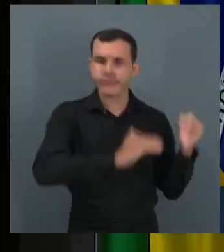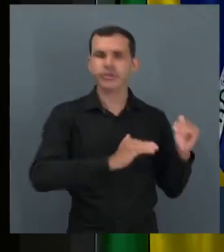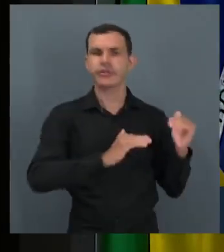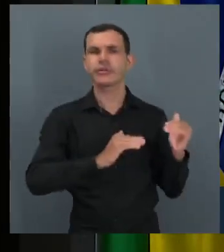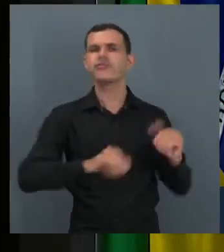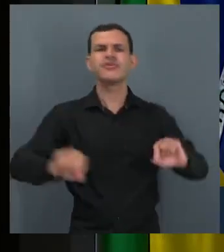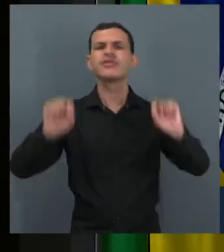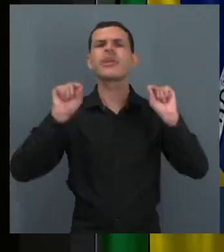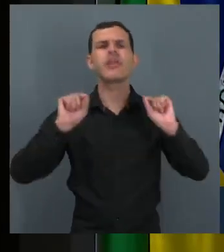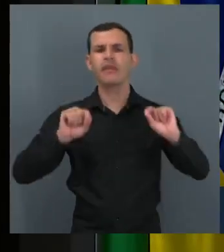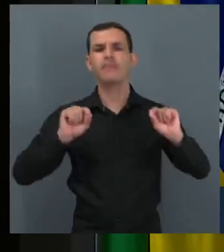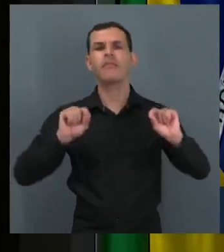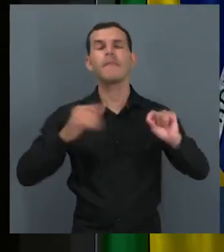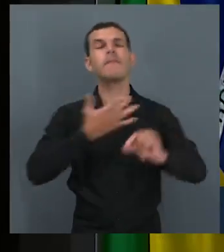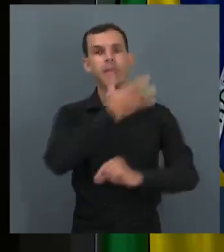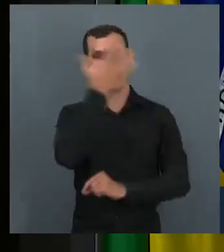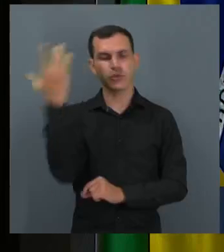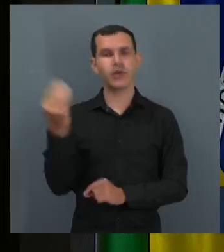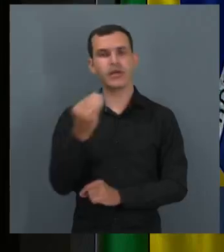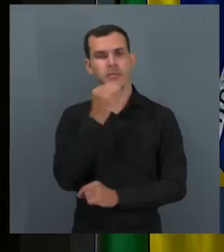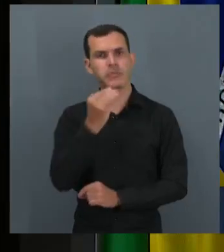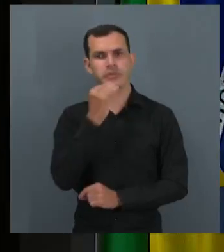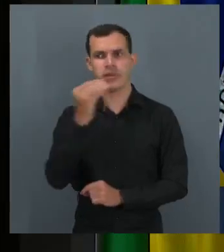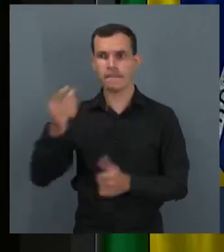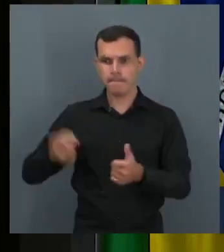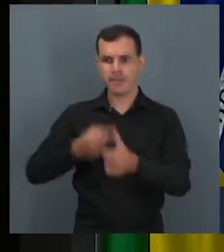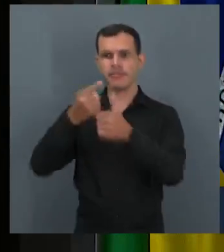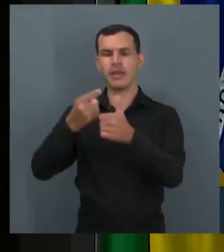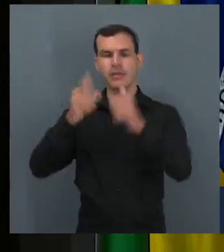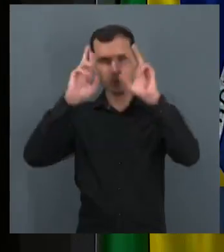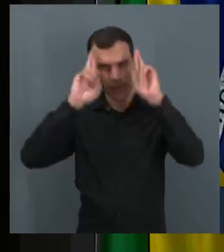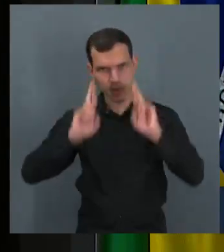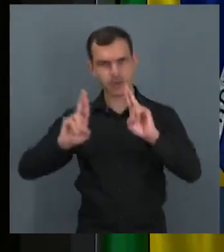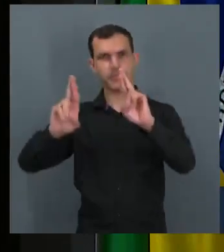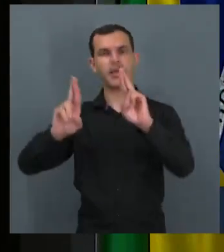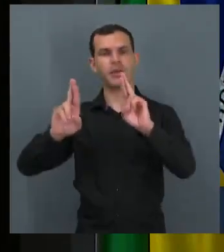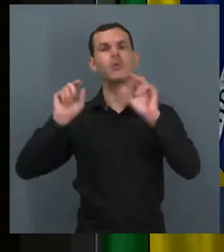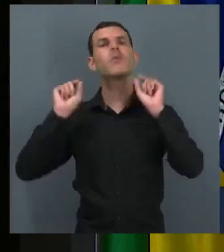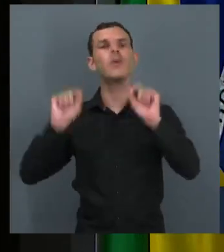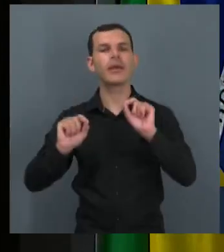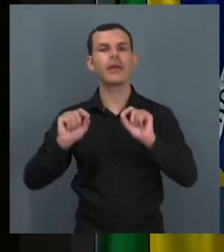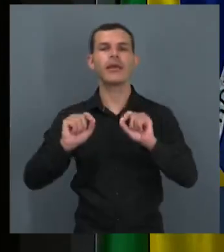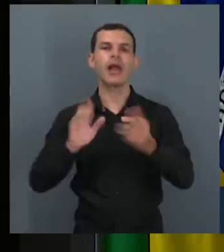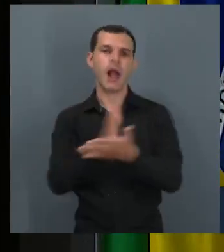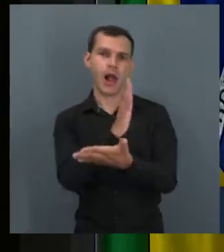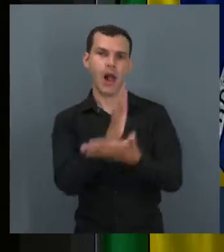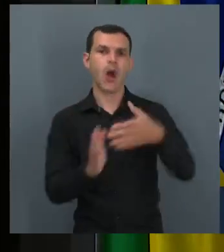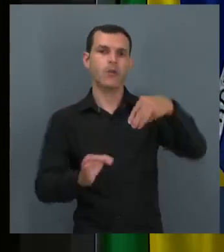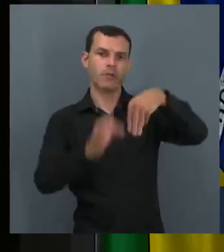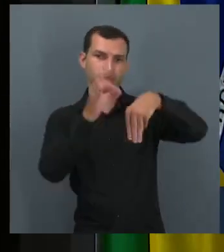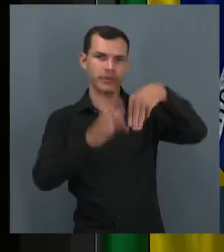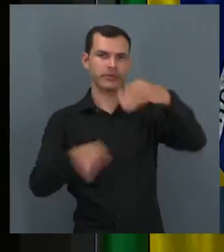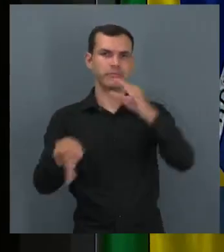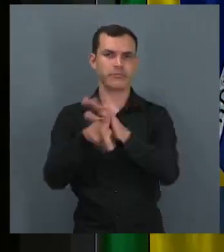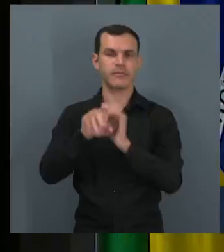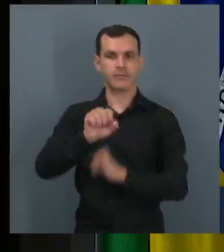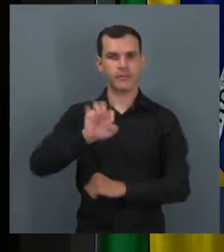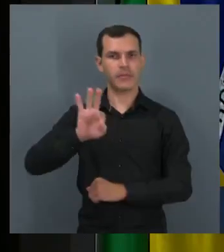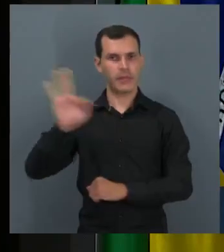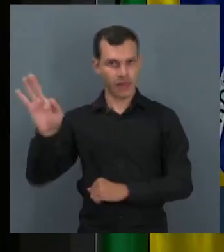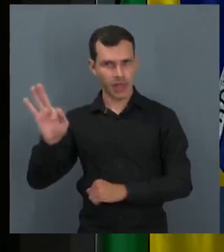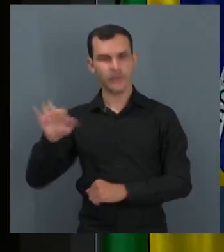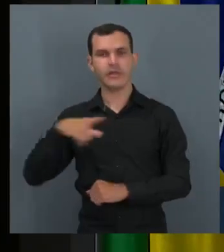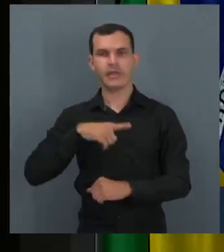ser os primeiros a respeitá-la, que são ministros, alguns ministros do STF, que têm aí feito